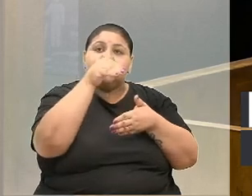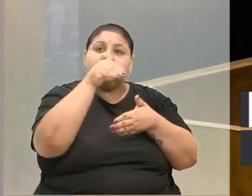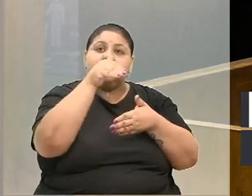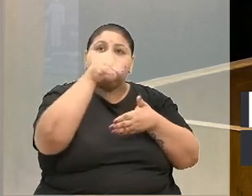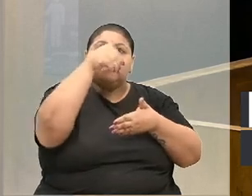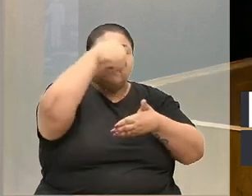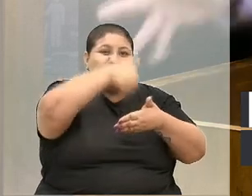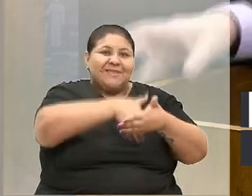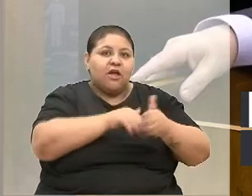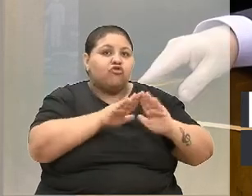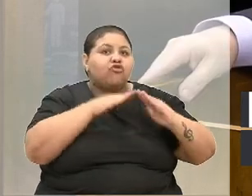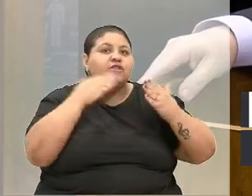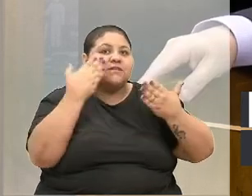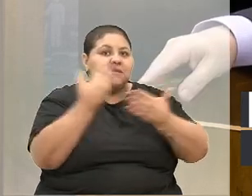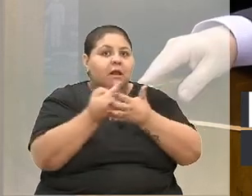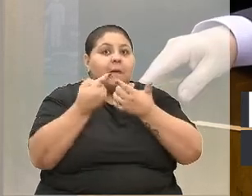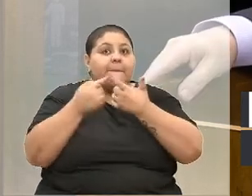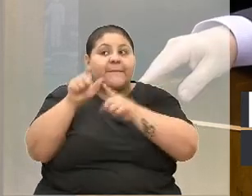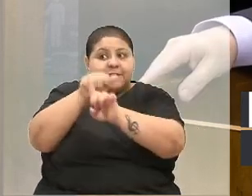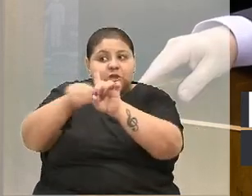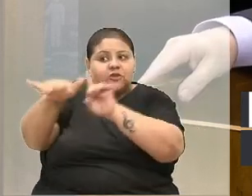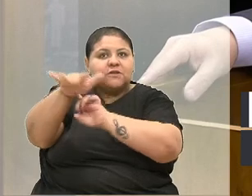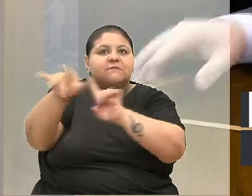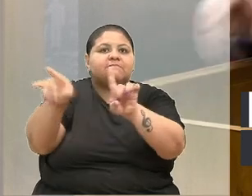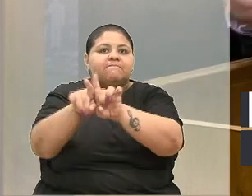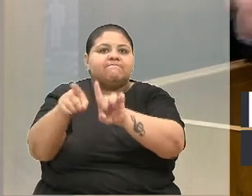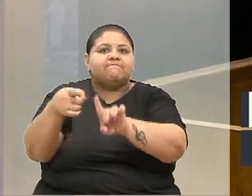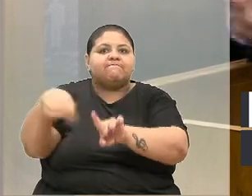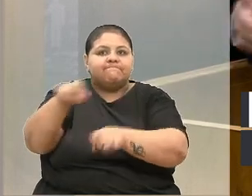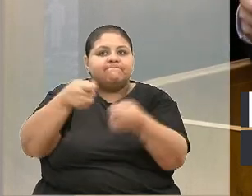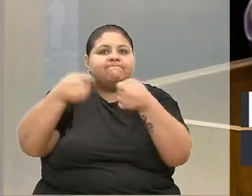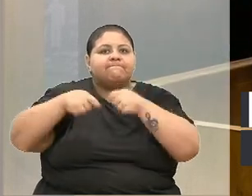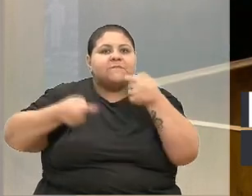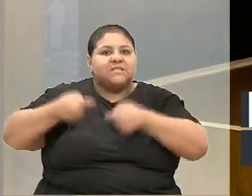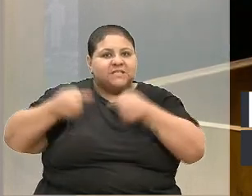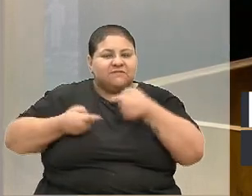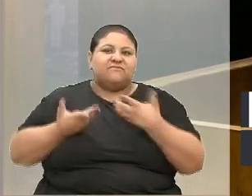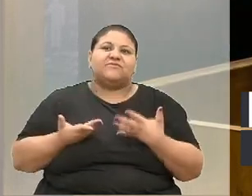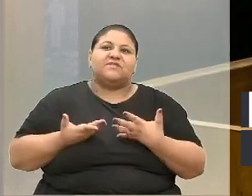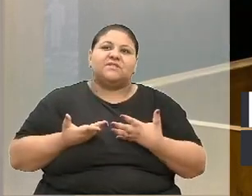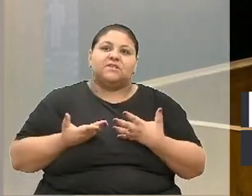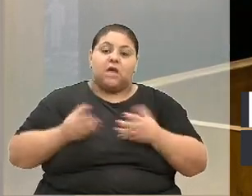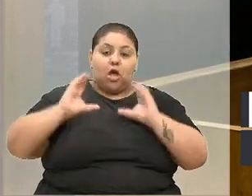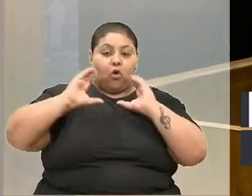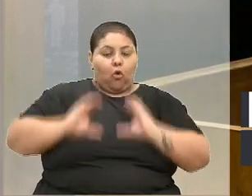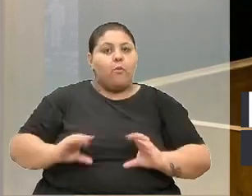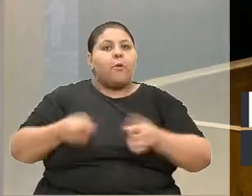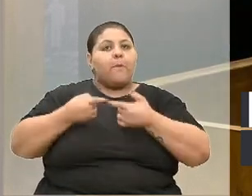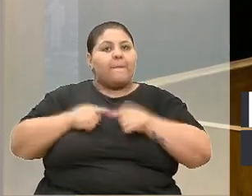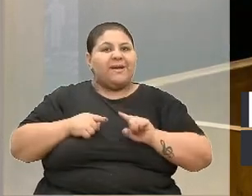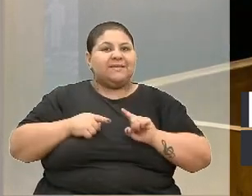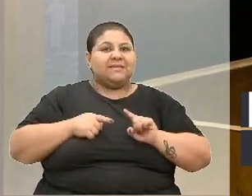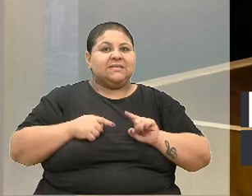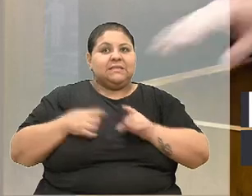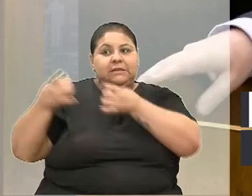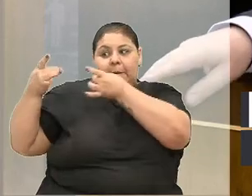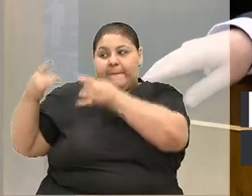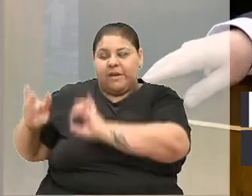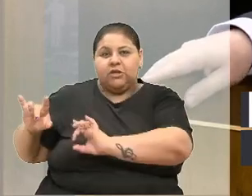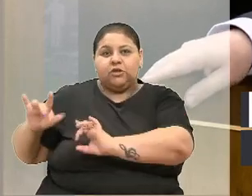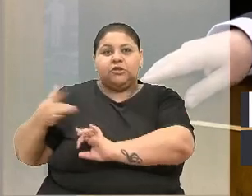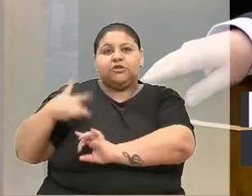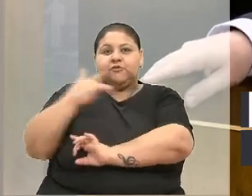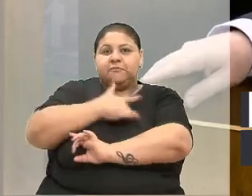dos muros escolares para a sociedade, porque a gente precisa debater isso. É uma questão comportamental, mas que está afetando a saúde